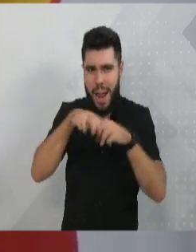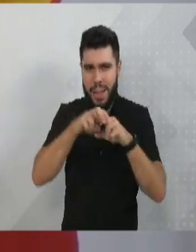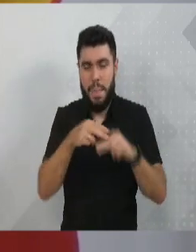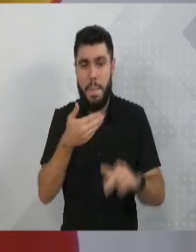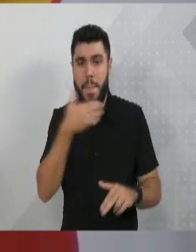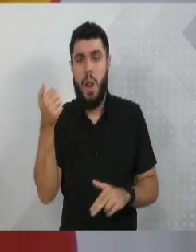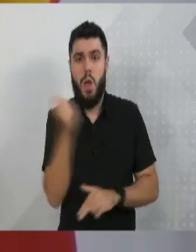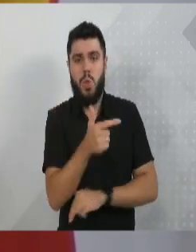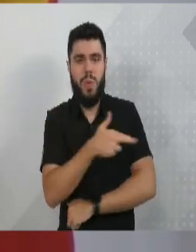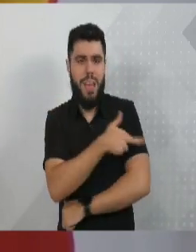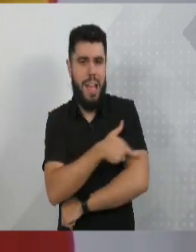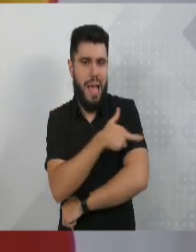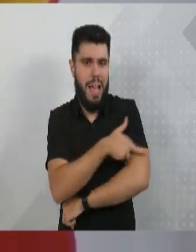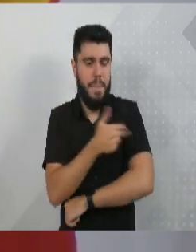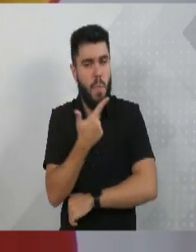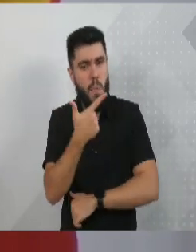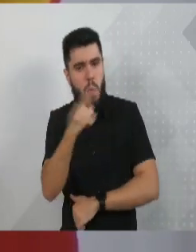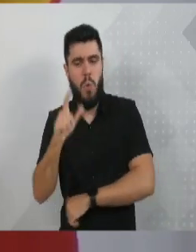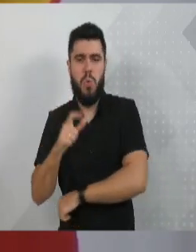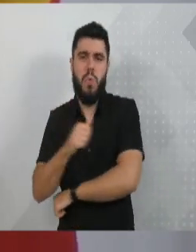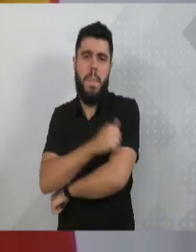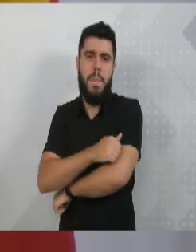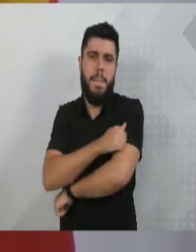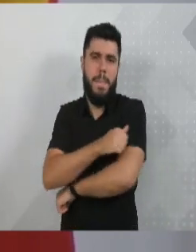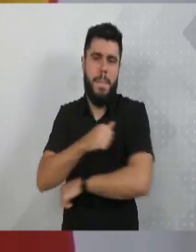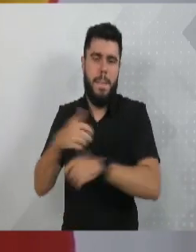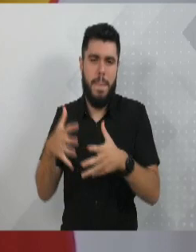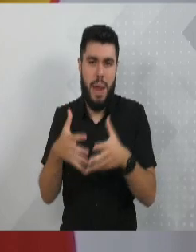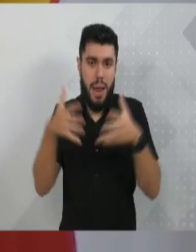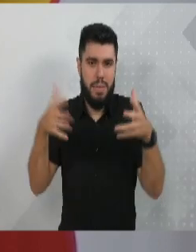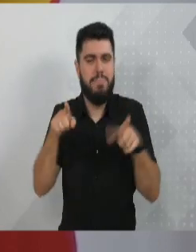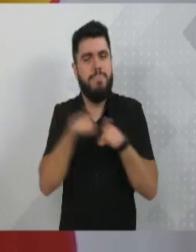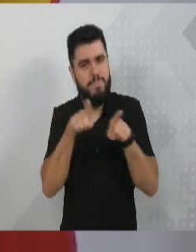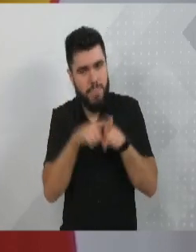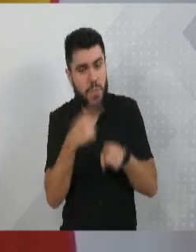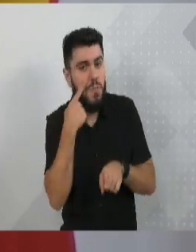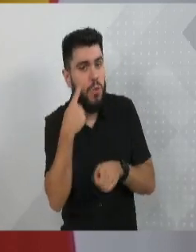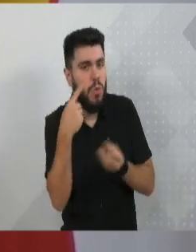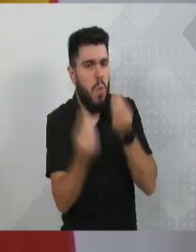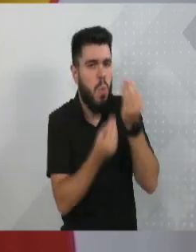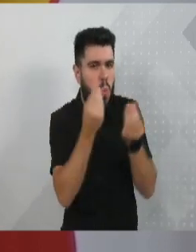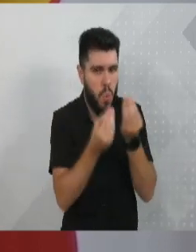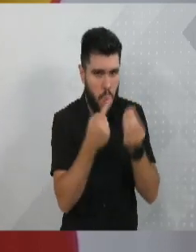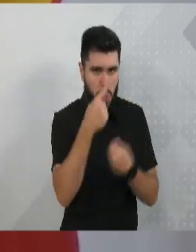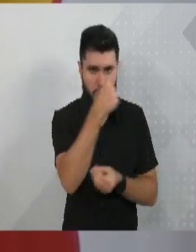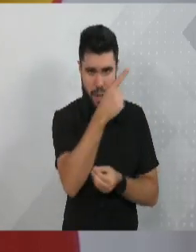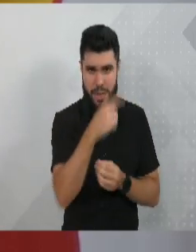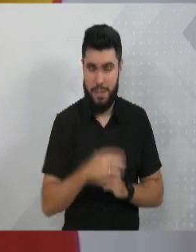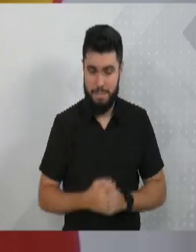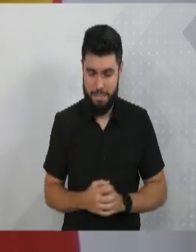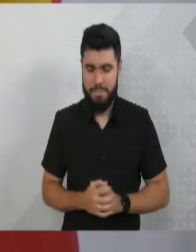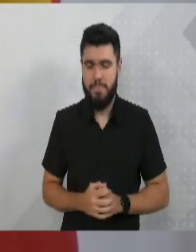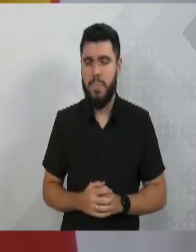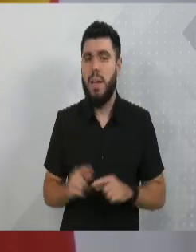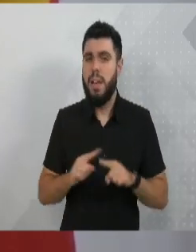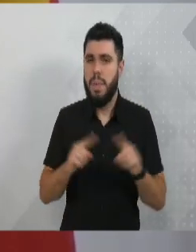e que é uma área Federal também fomos lá ver isso aí mas assim o que mais deixou